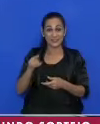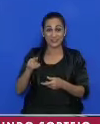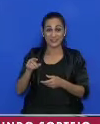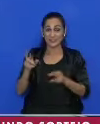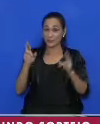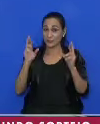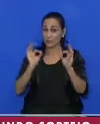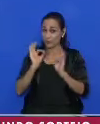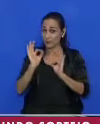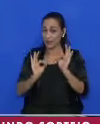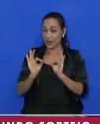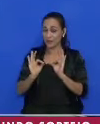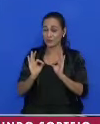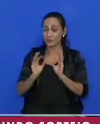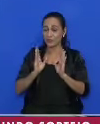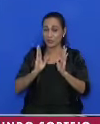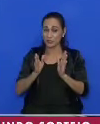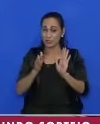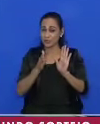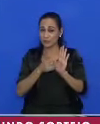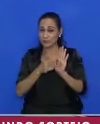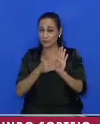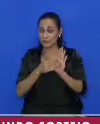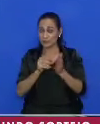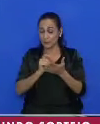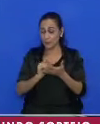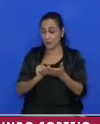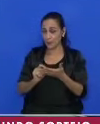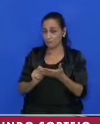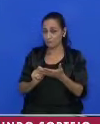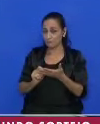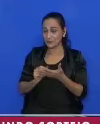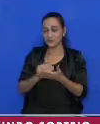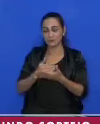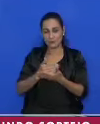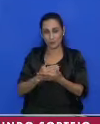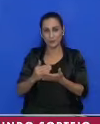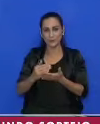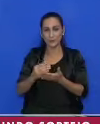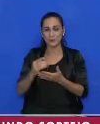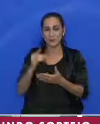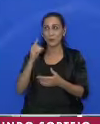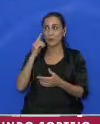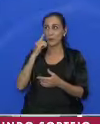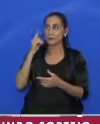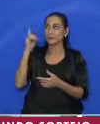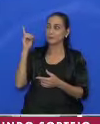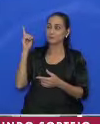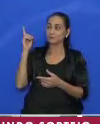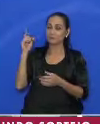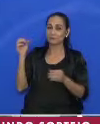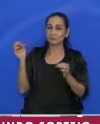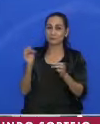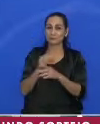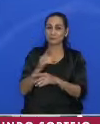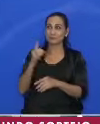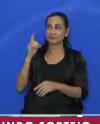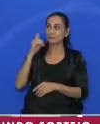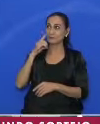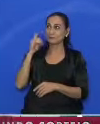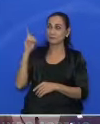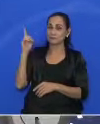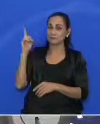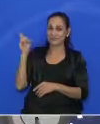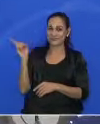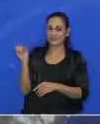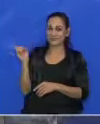E aí, estão preparados? Já estão com as apostas na mão? Então vamos lá. Bolas posicionadas,